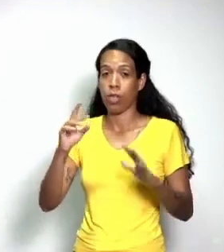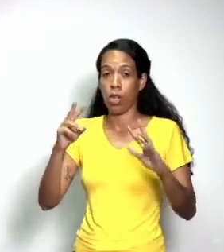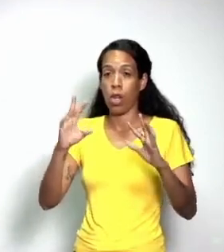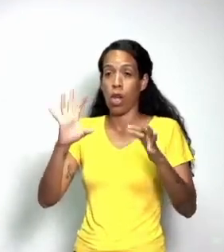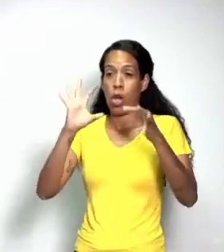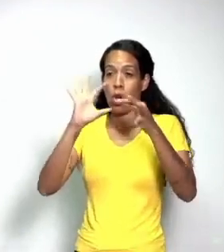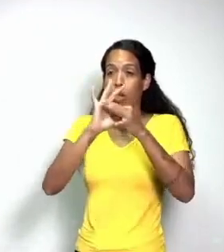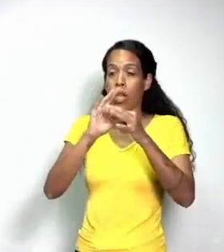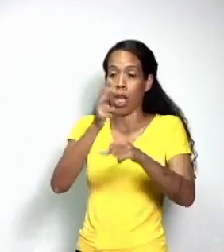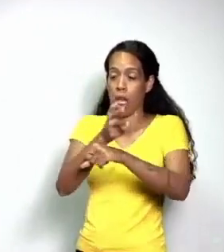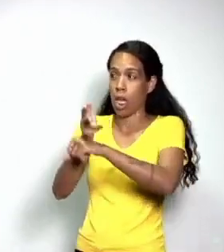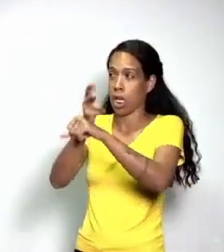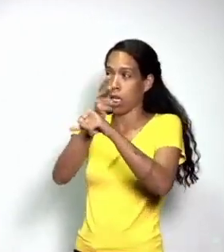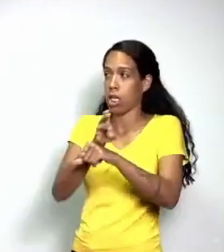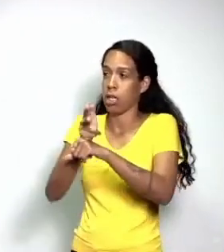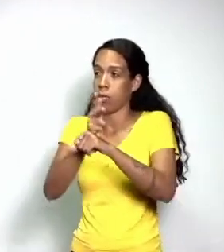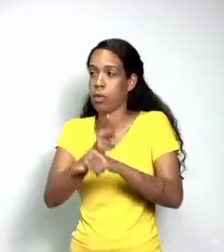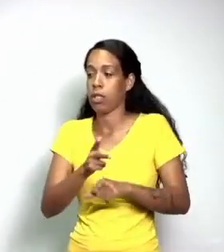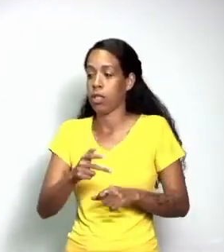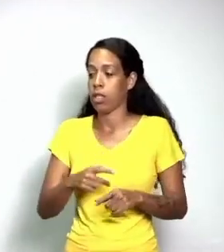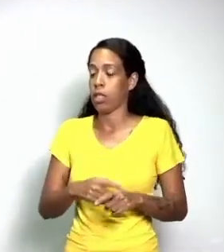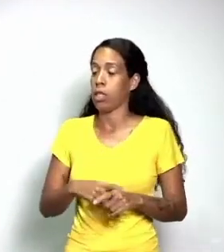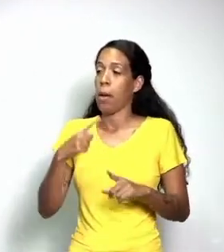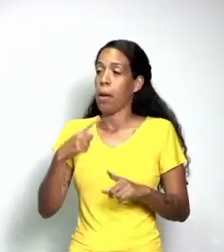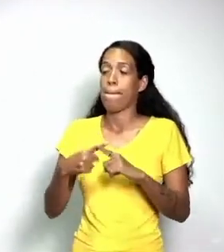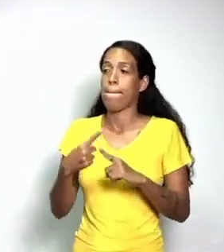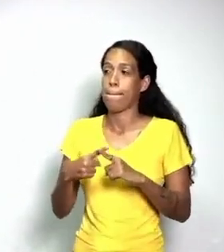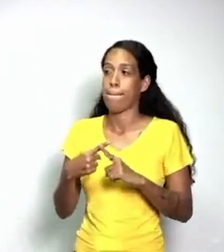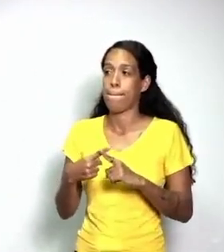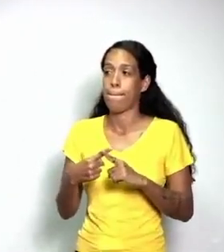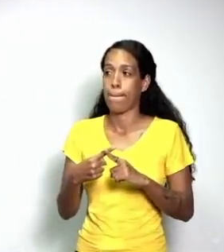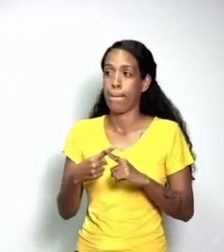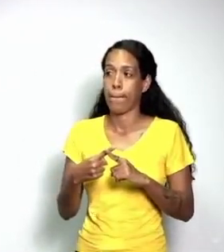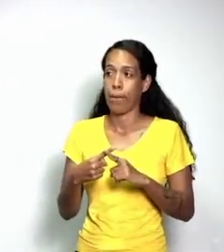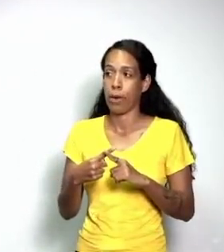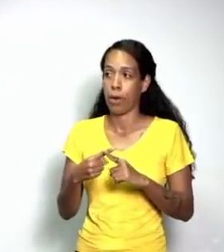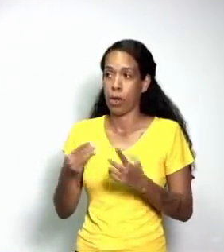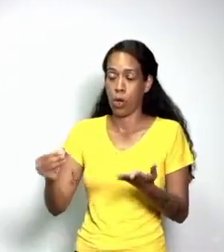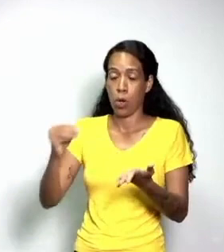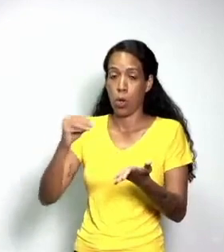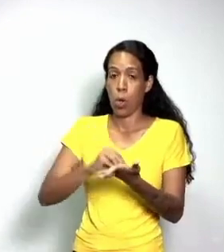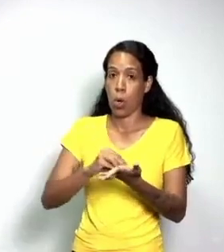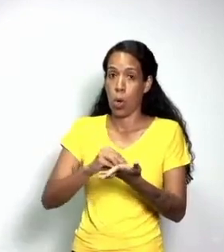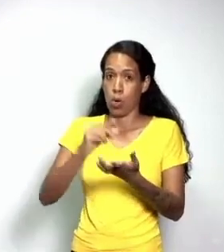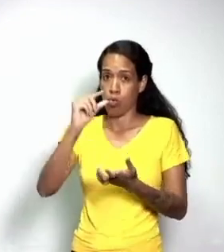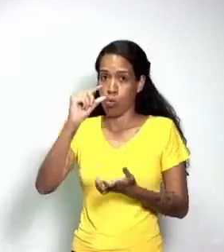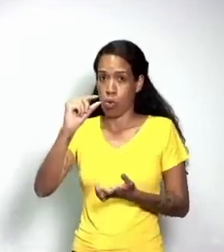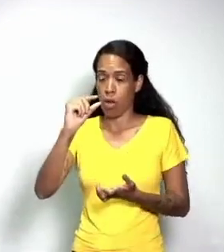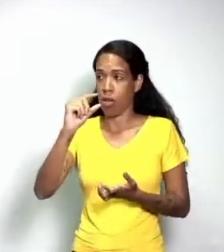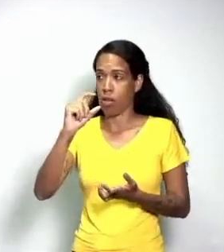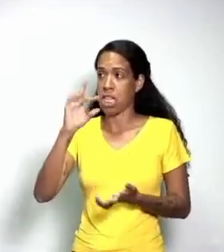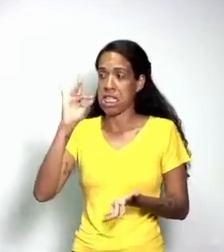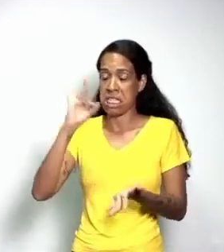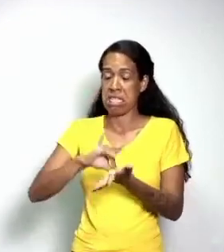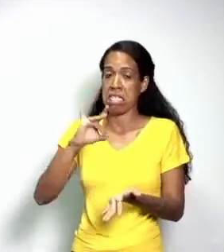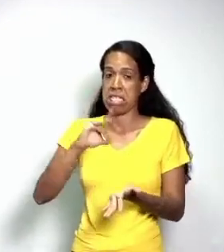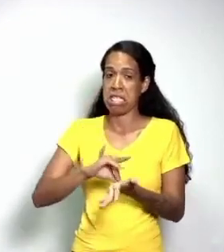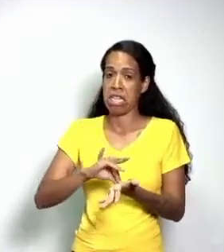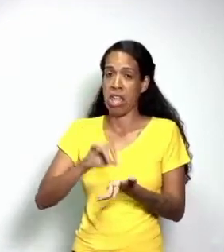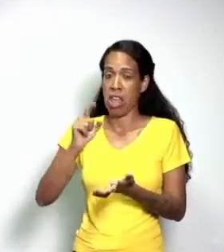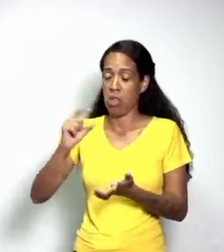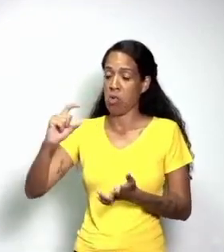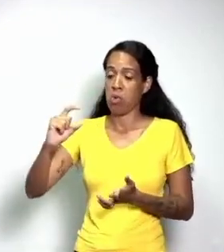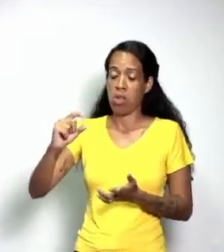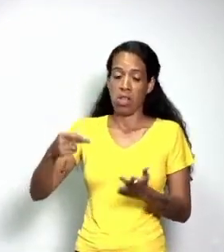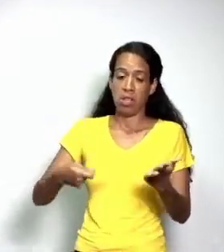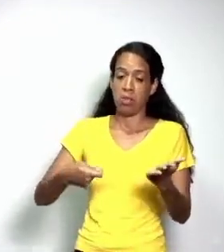conectado na câmera, principalmente. Porque quando a gente coloca ele no cartão, a gente está tendo a certeza de que é naquele cartão